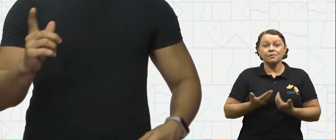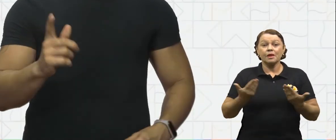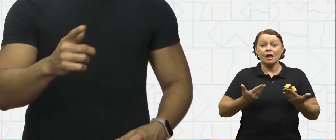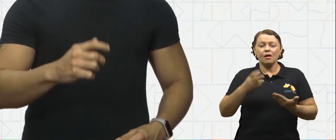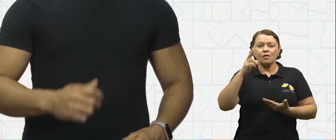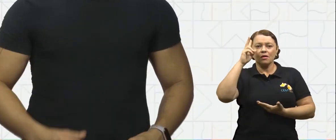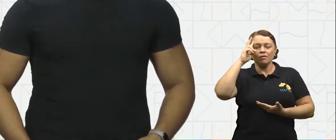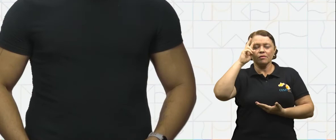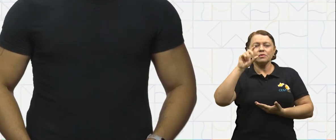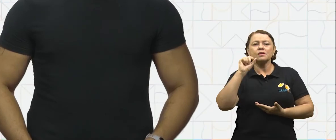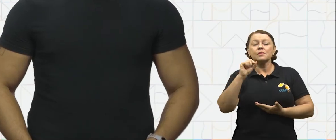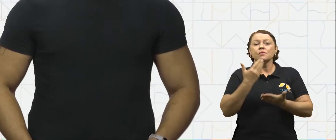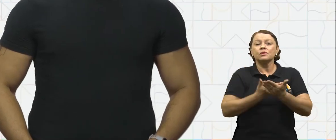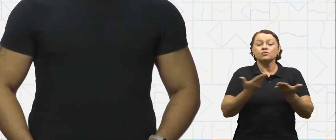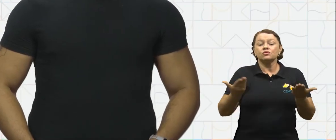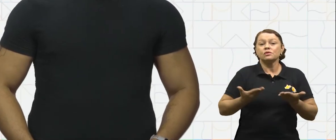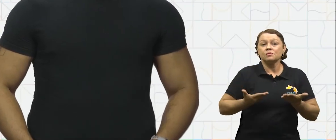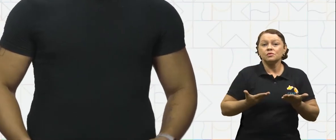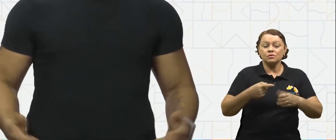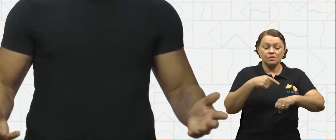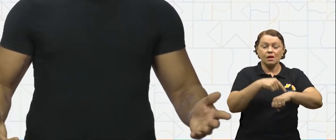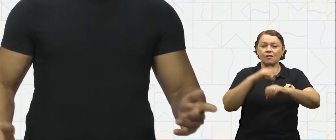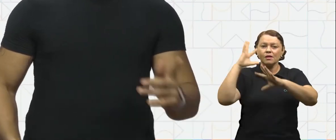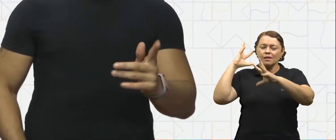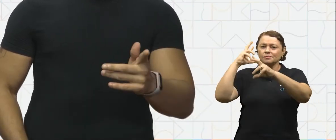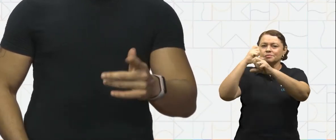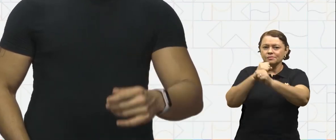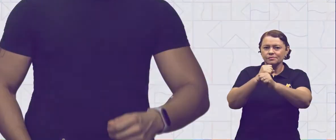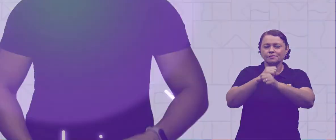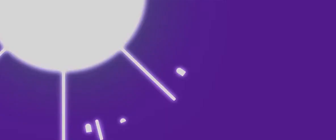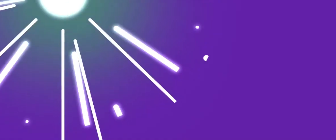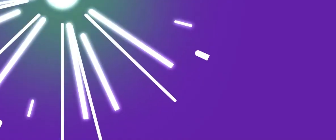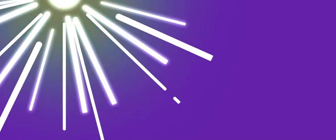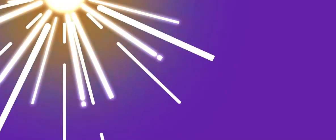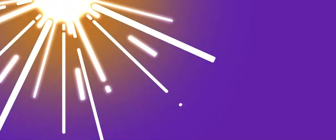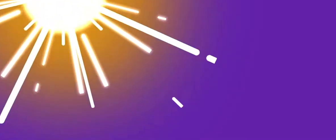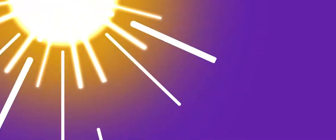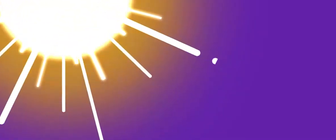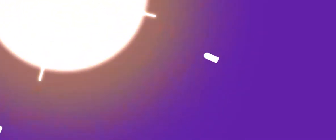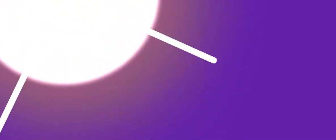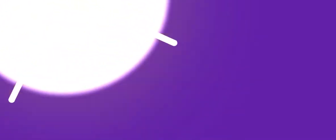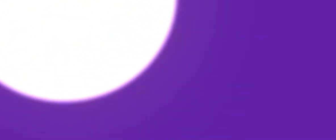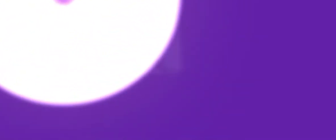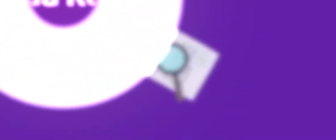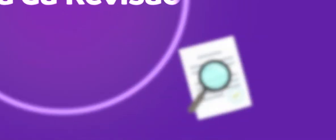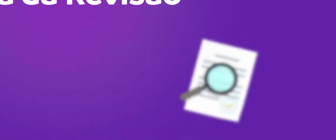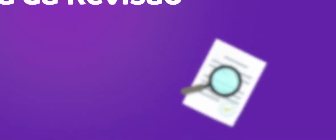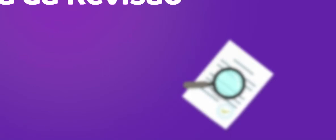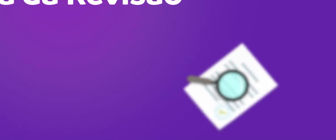vamos lembrar um pouco do que vimos na aula de hoje. Chegou a hora da revisão.